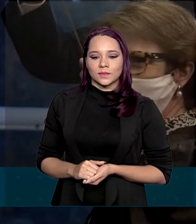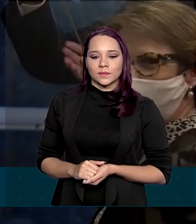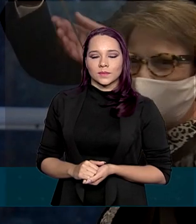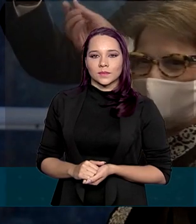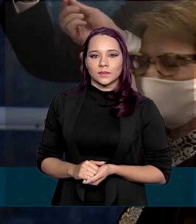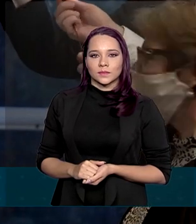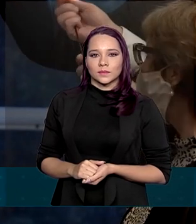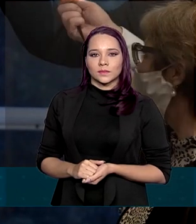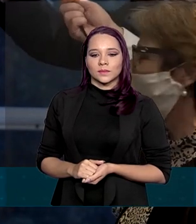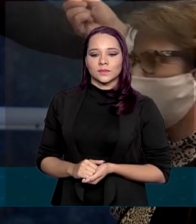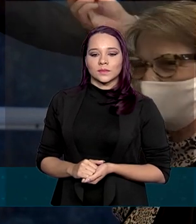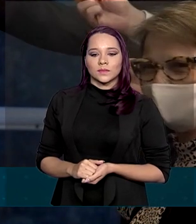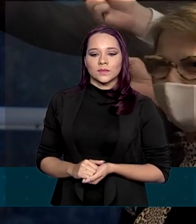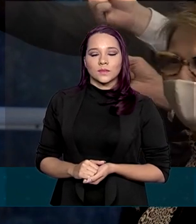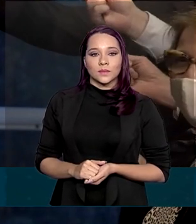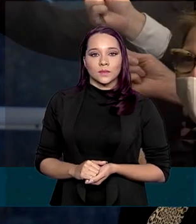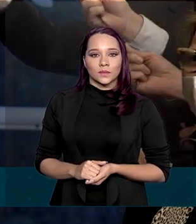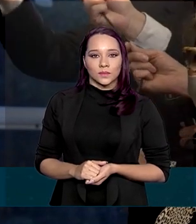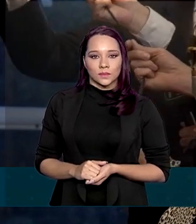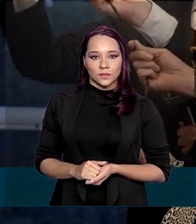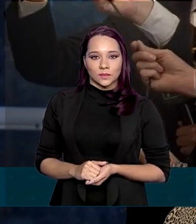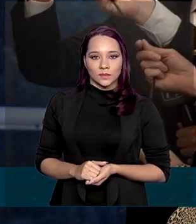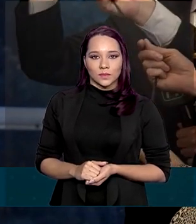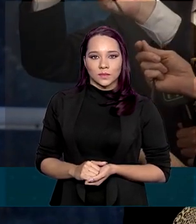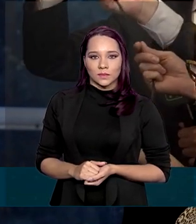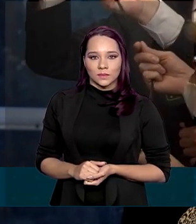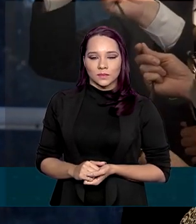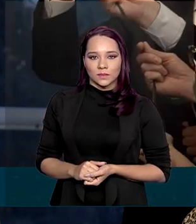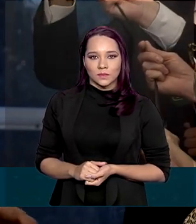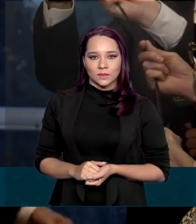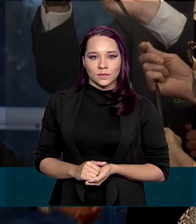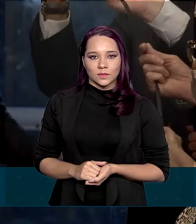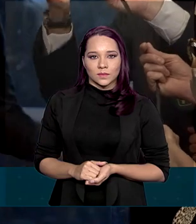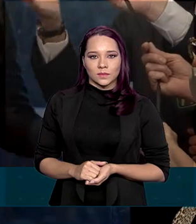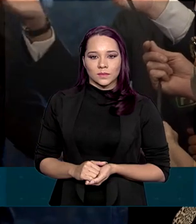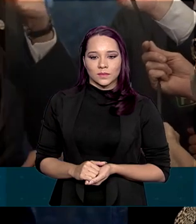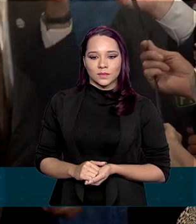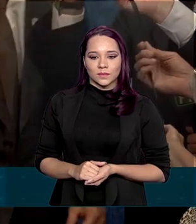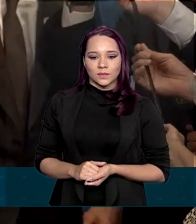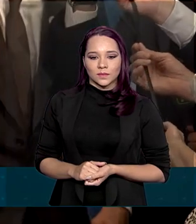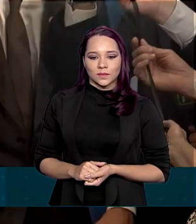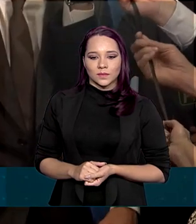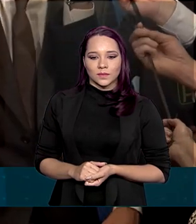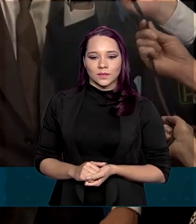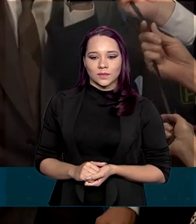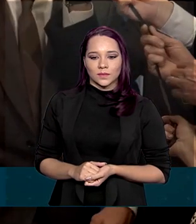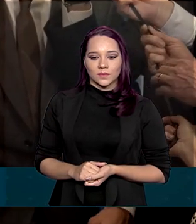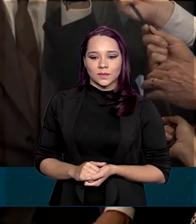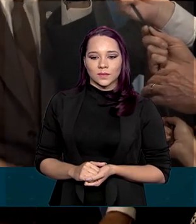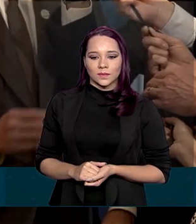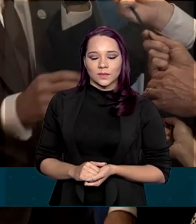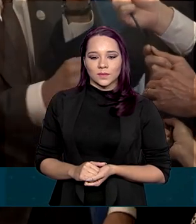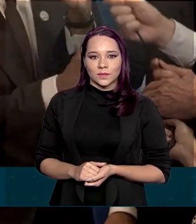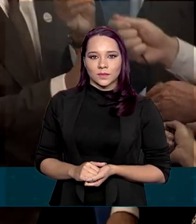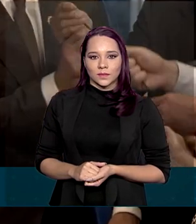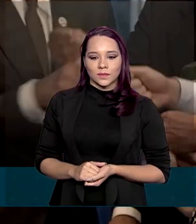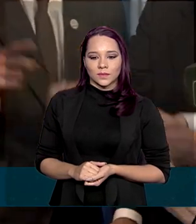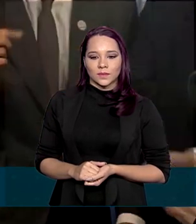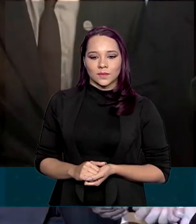comigo. Vamos embora. Vamos embora. Sem você também, nós não puxamos. Ministro, vamos lá? Vamos lá. Então